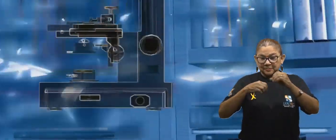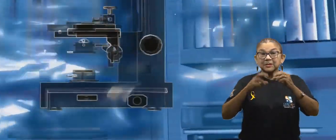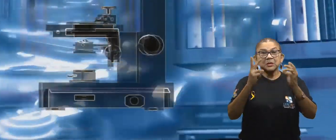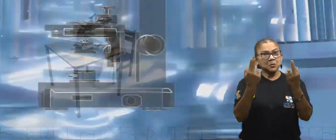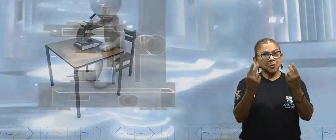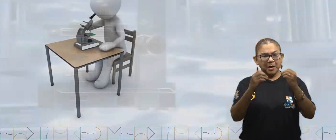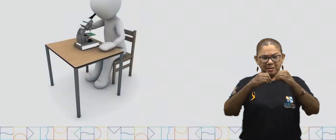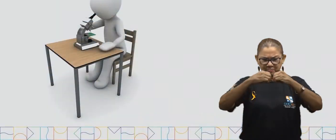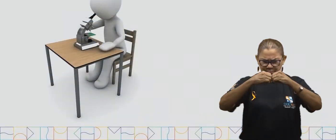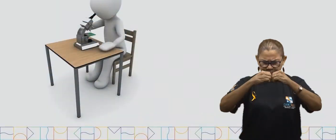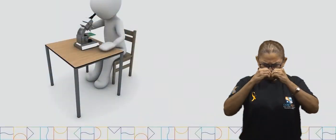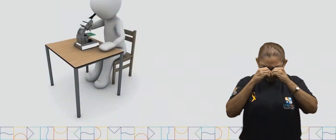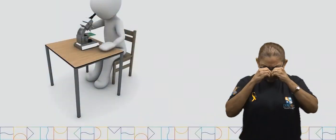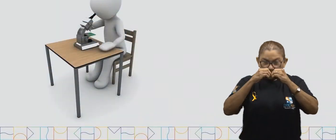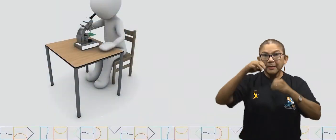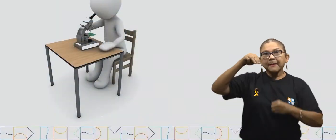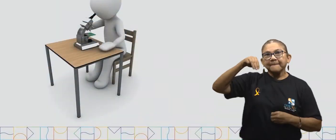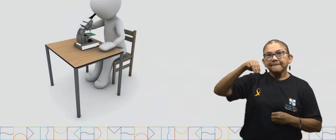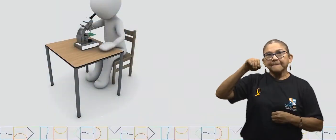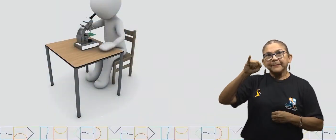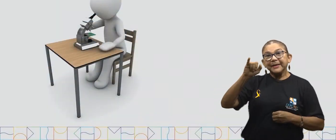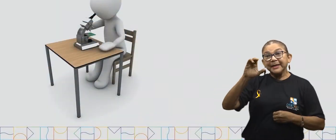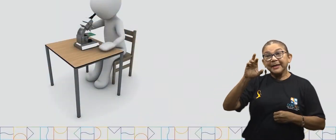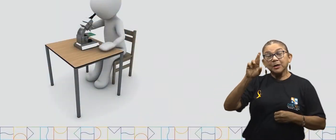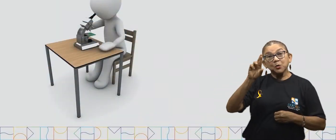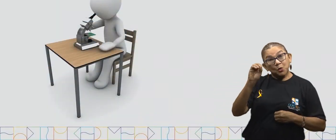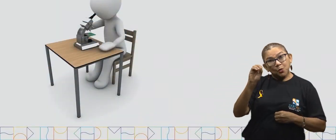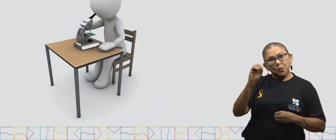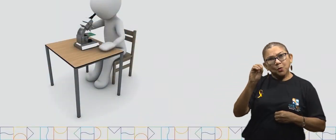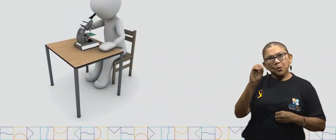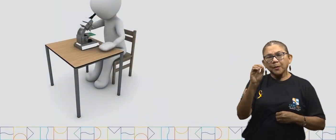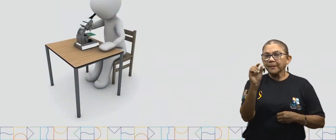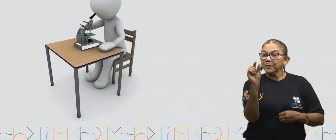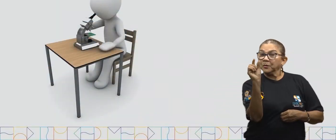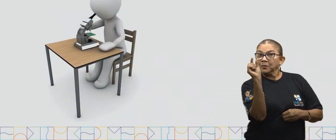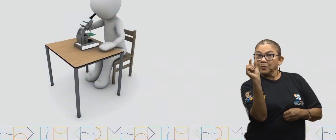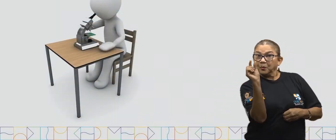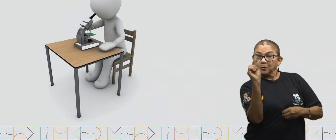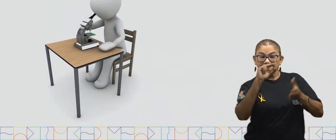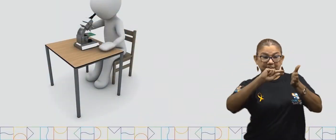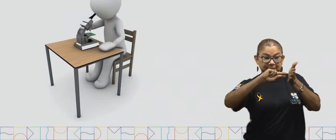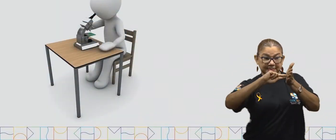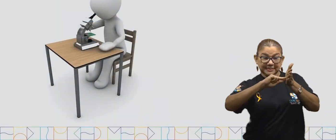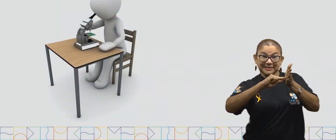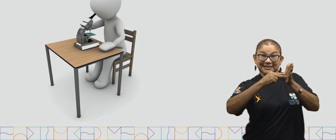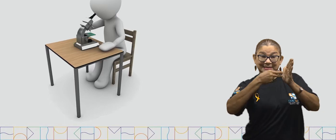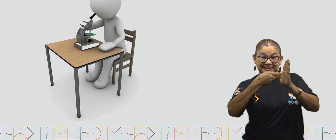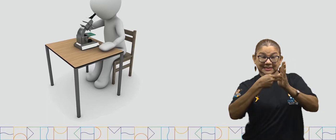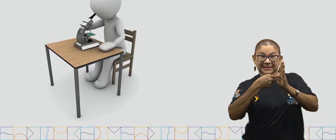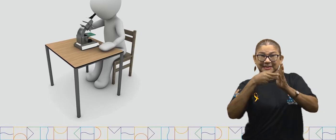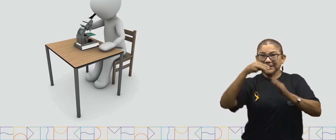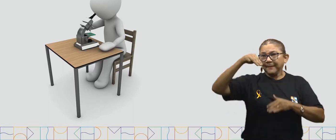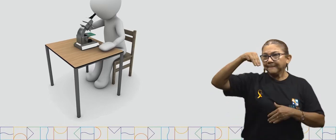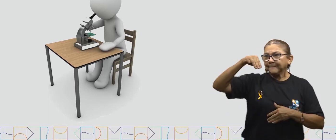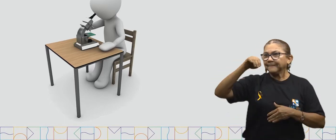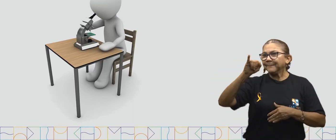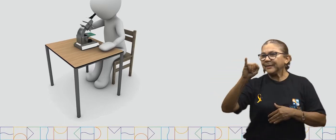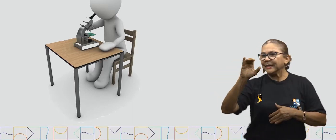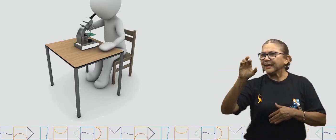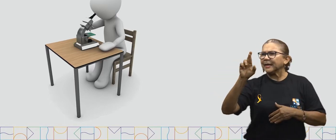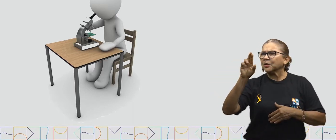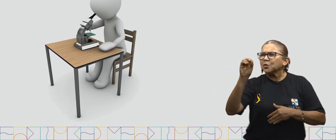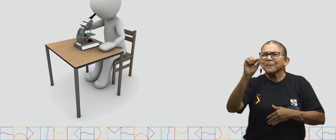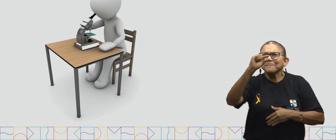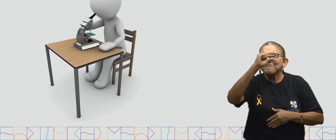microscópios. A palavra microscópio é formada por dois termos da língua grega. Micro,